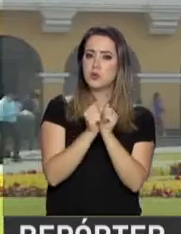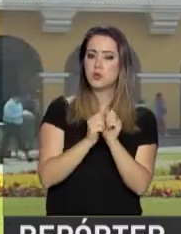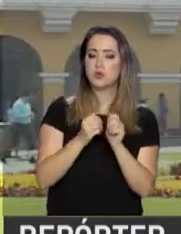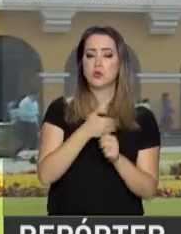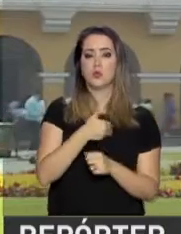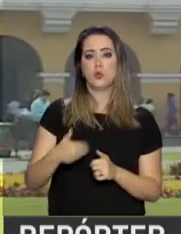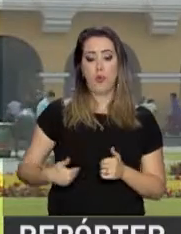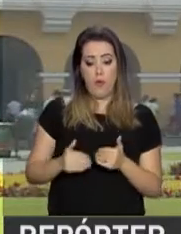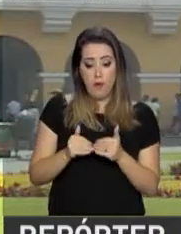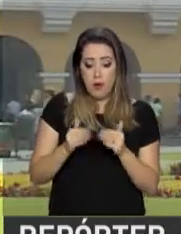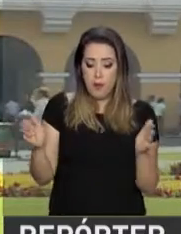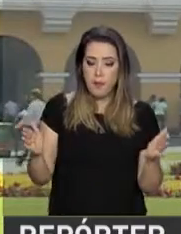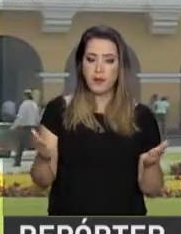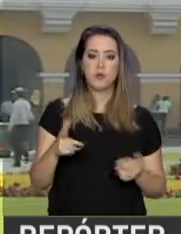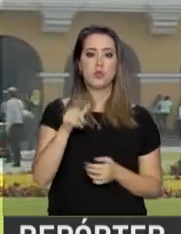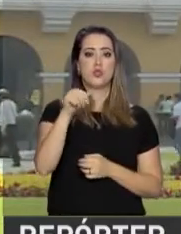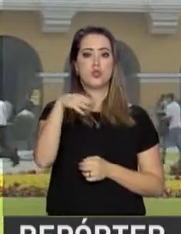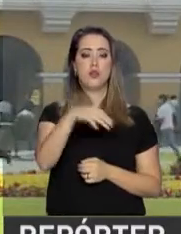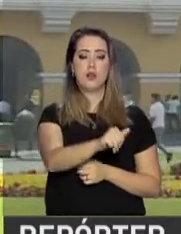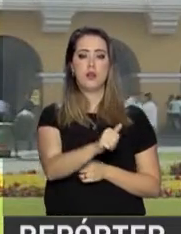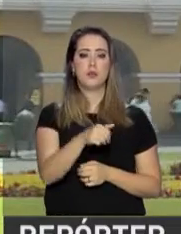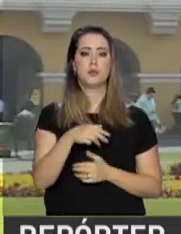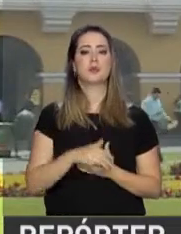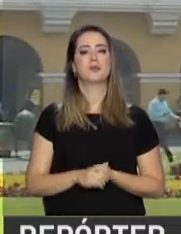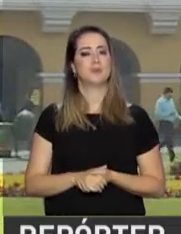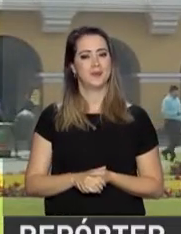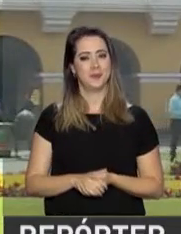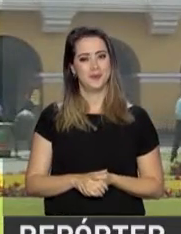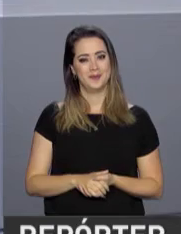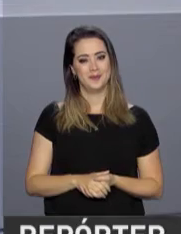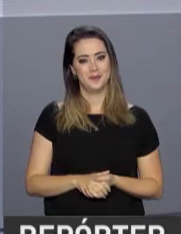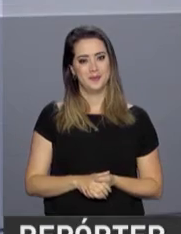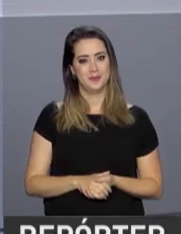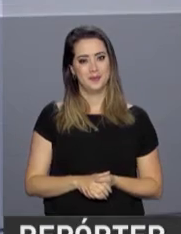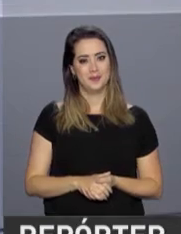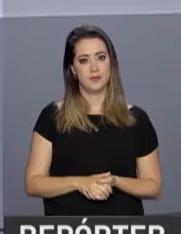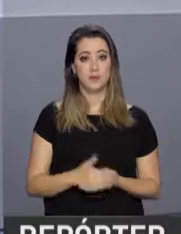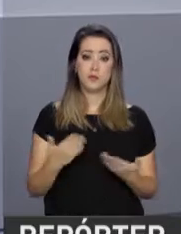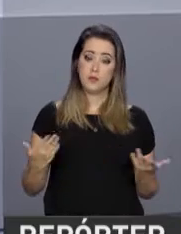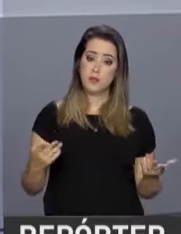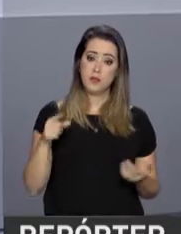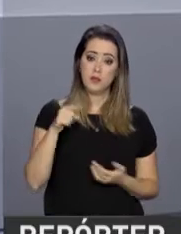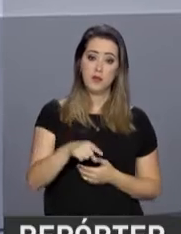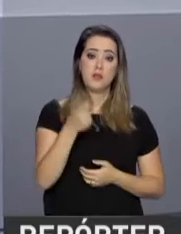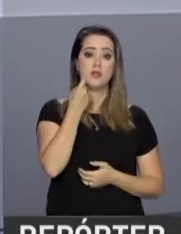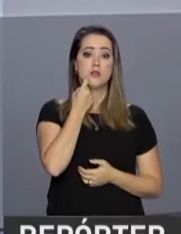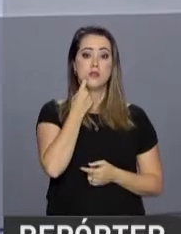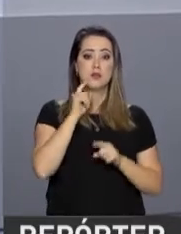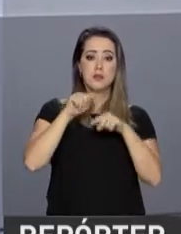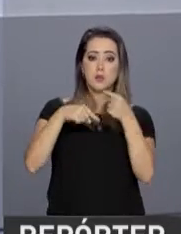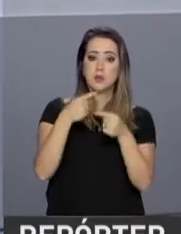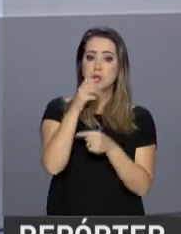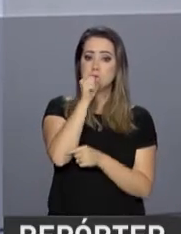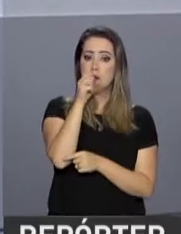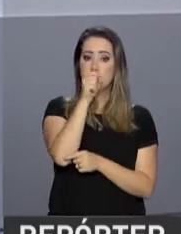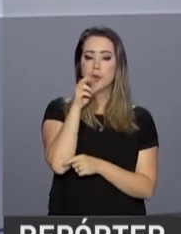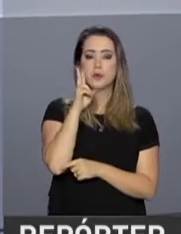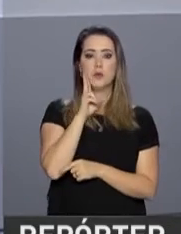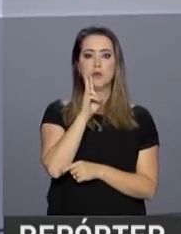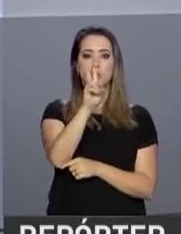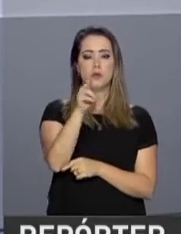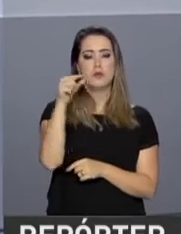abertos de lima no peru paulo la sálvia nesta sexta-feira e também no próximo sábado você